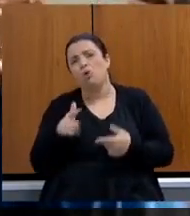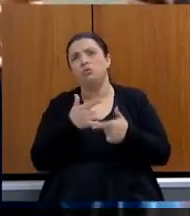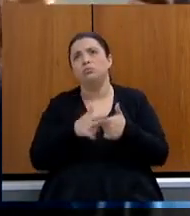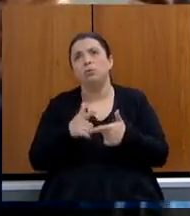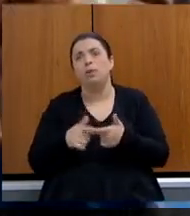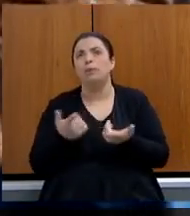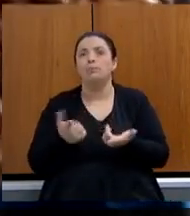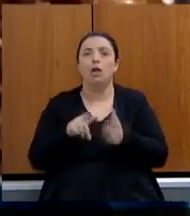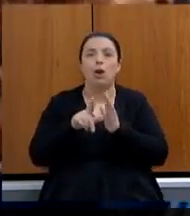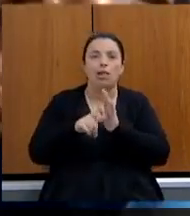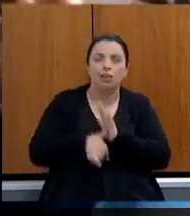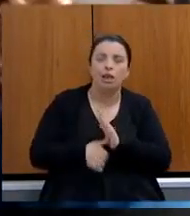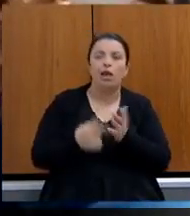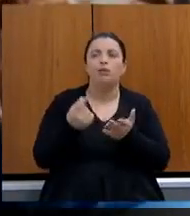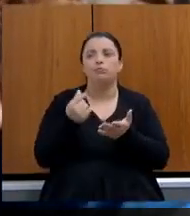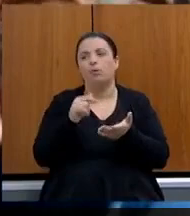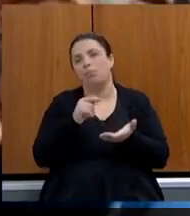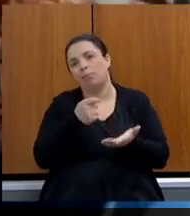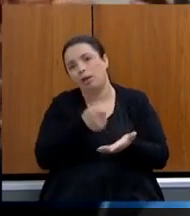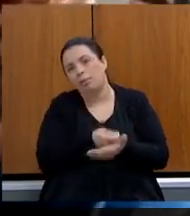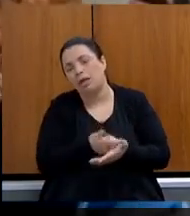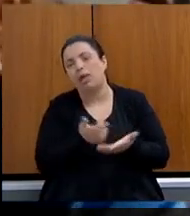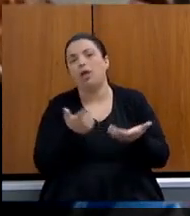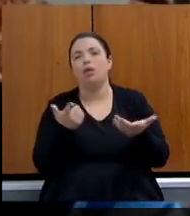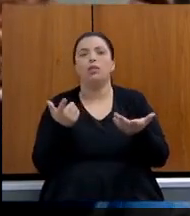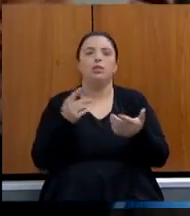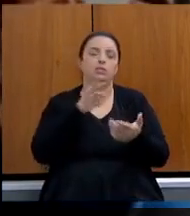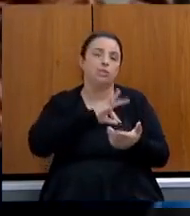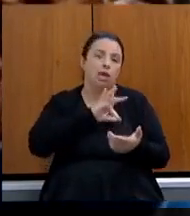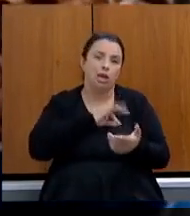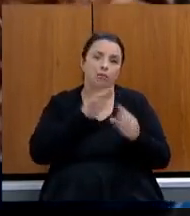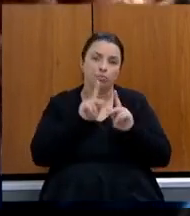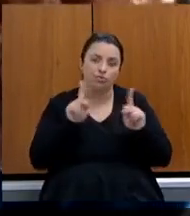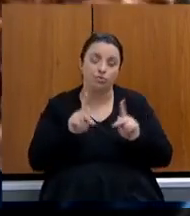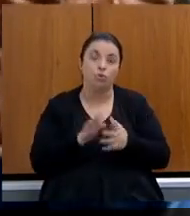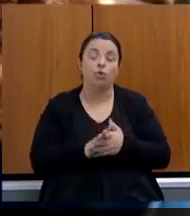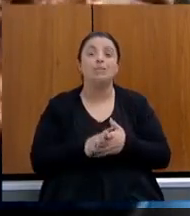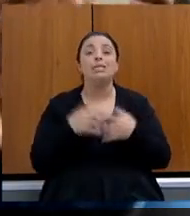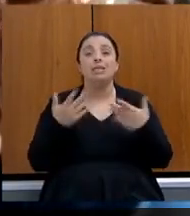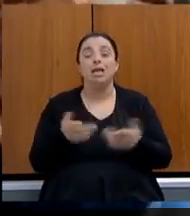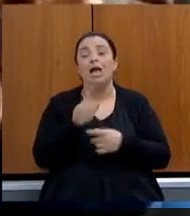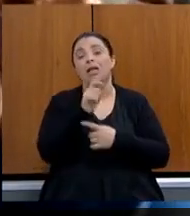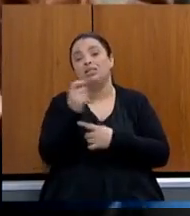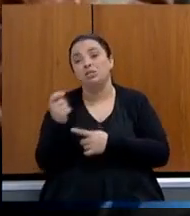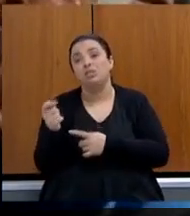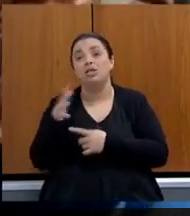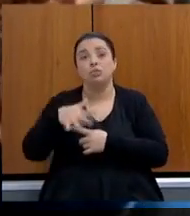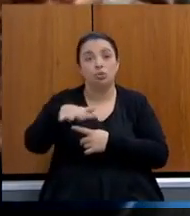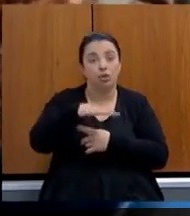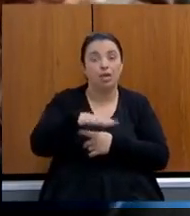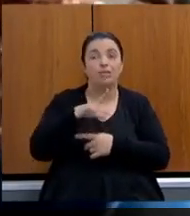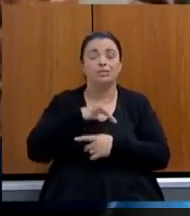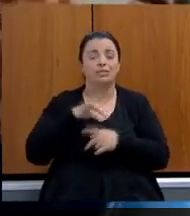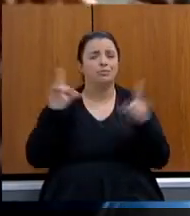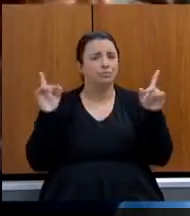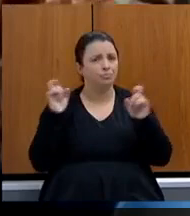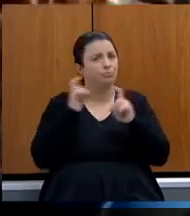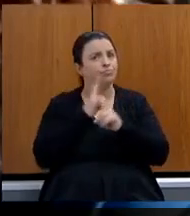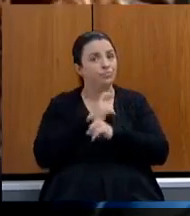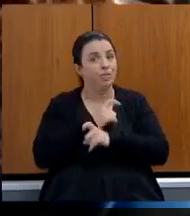repasse do partido que Ficaram para trás pelos professores enfim as associações né locais então com muitas dificuldades